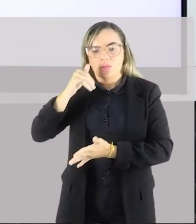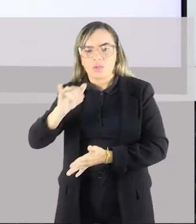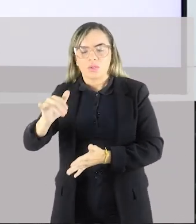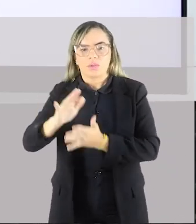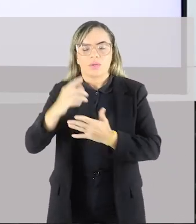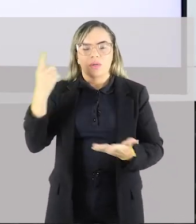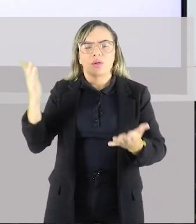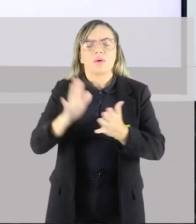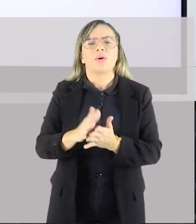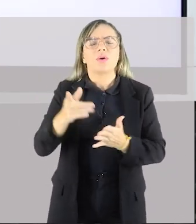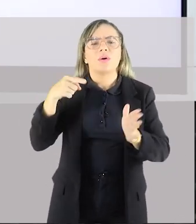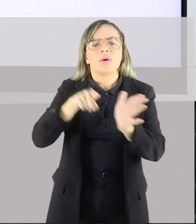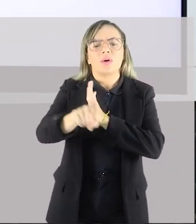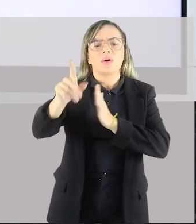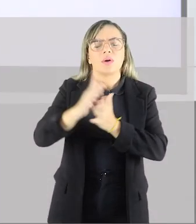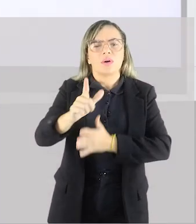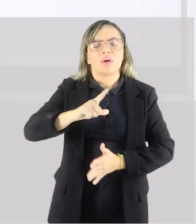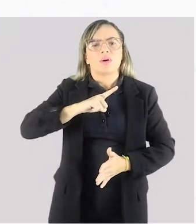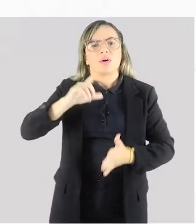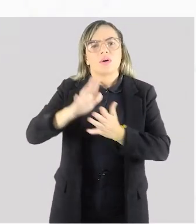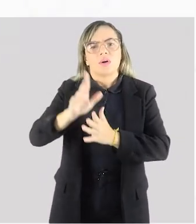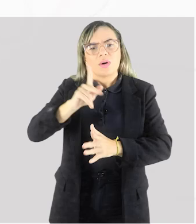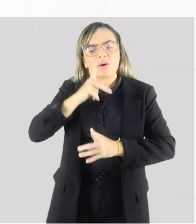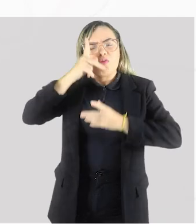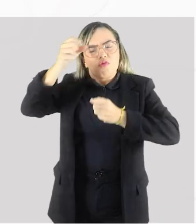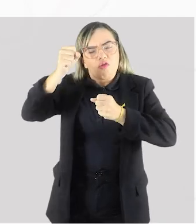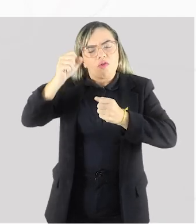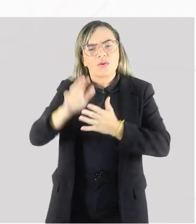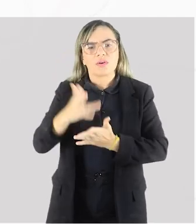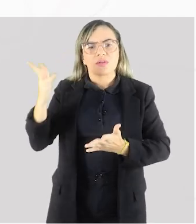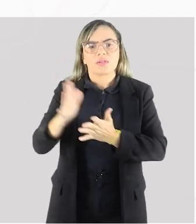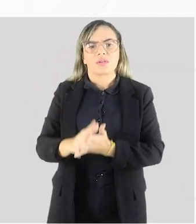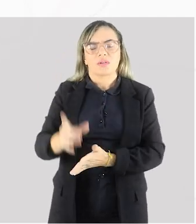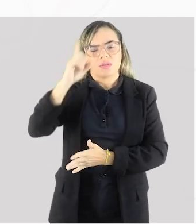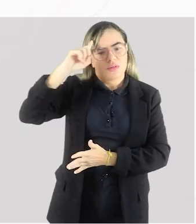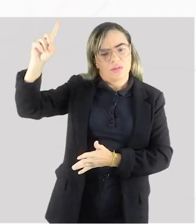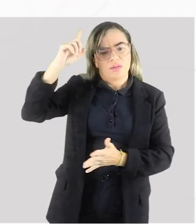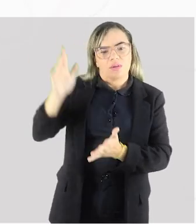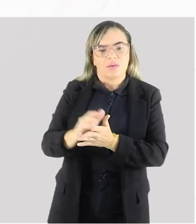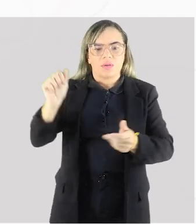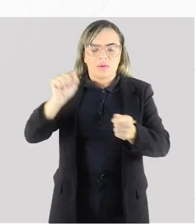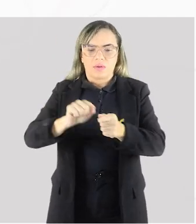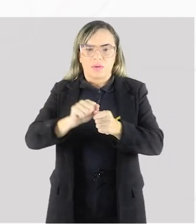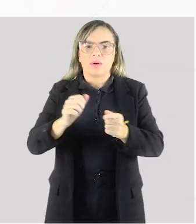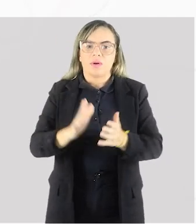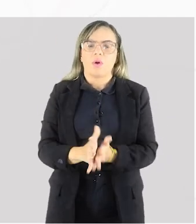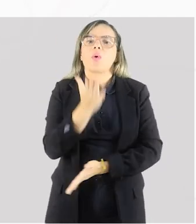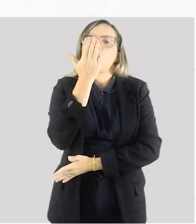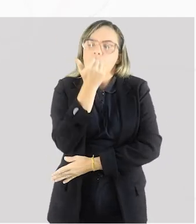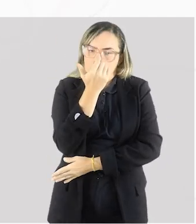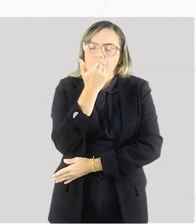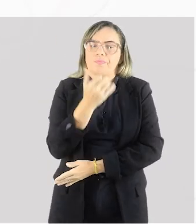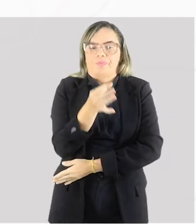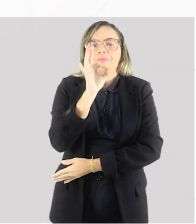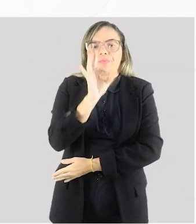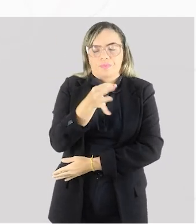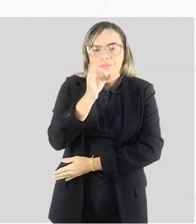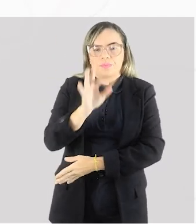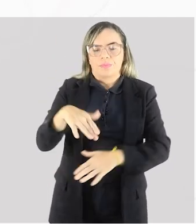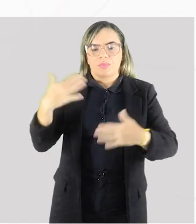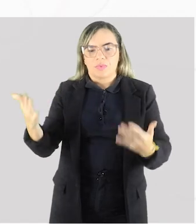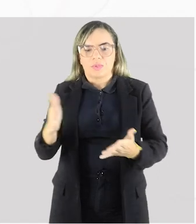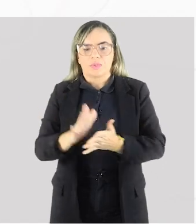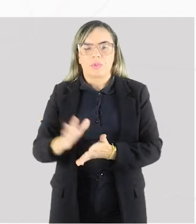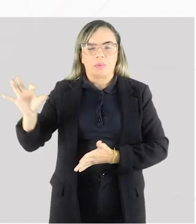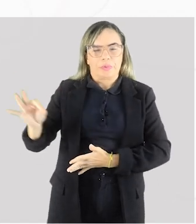E aí eu te pergunto, para que você tenha energia no seu dia a dia, o que você faz aí? Você come, com certeza. Toma